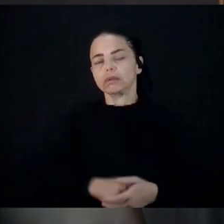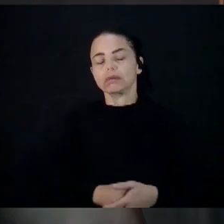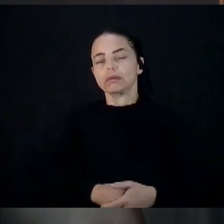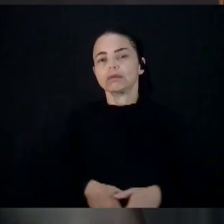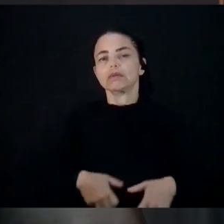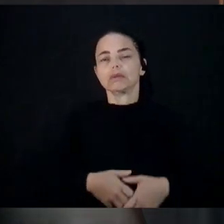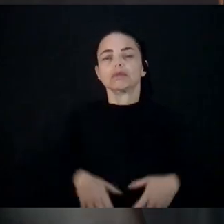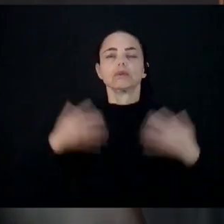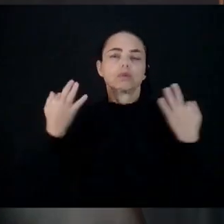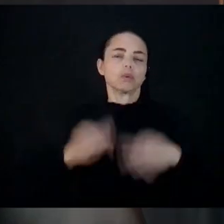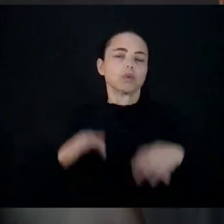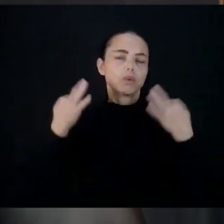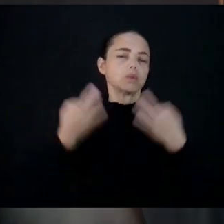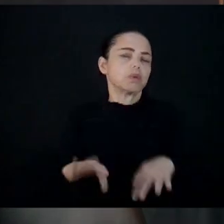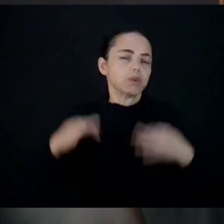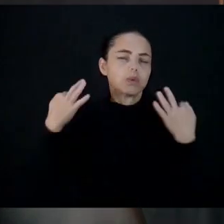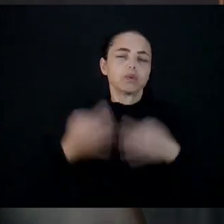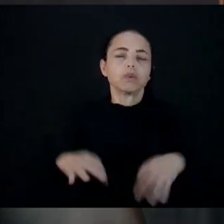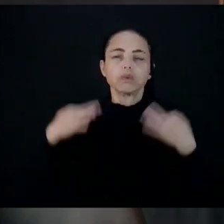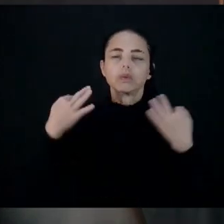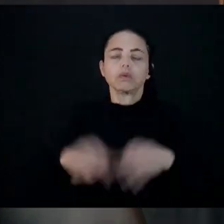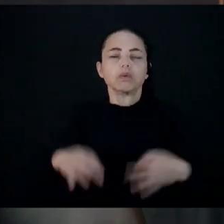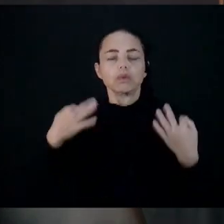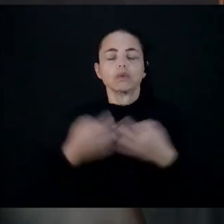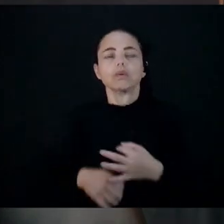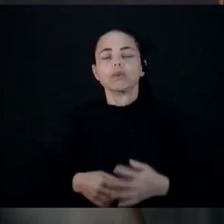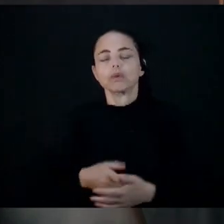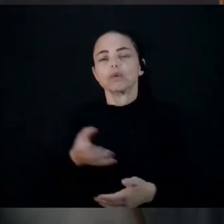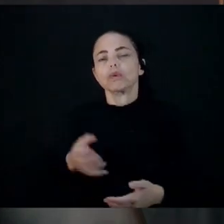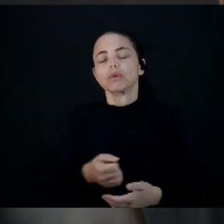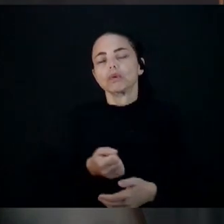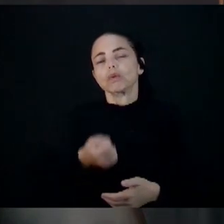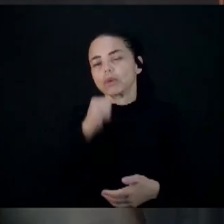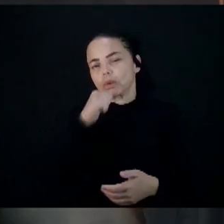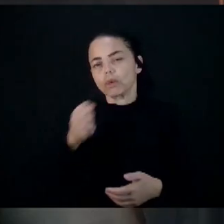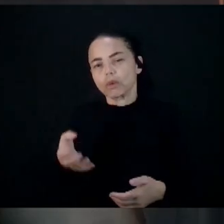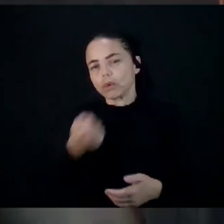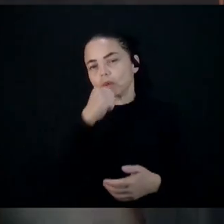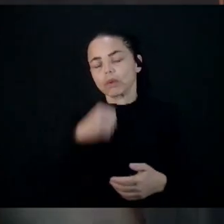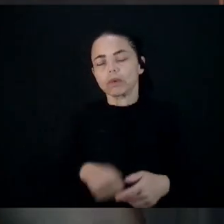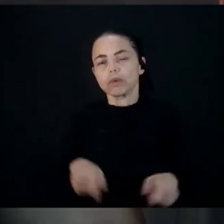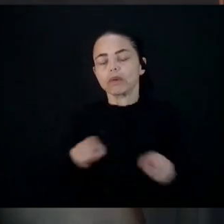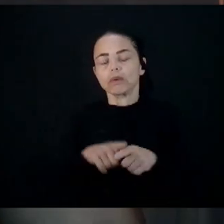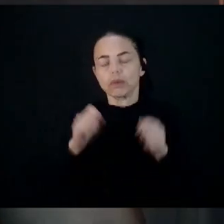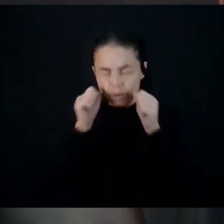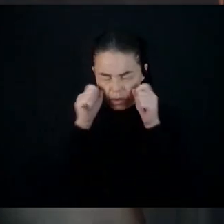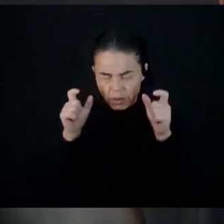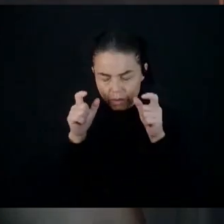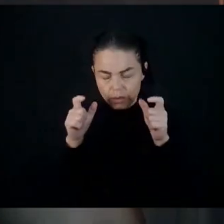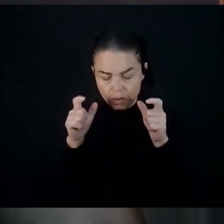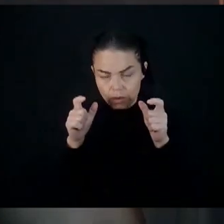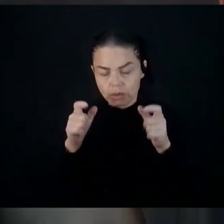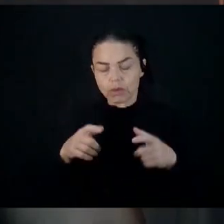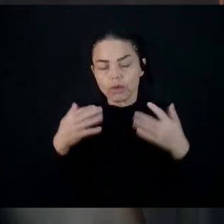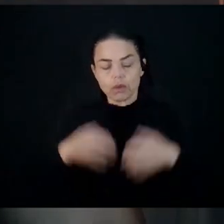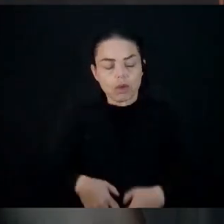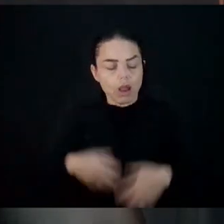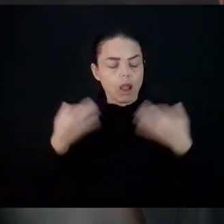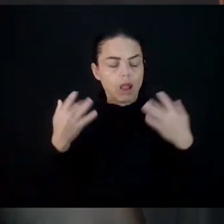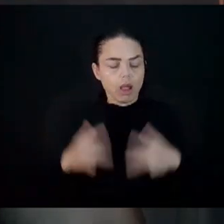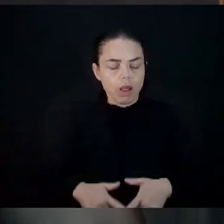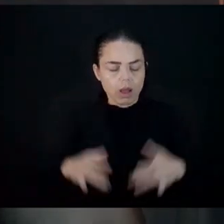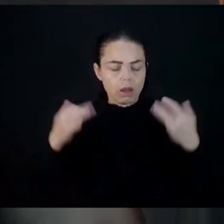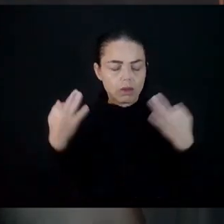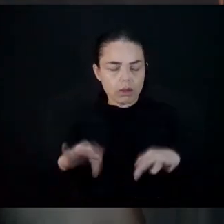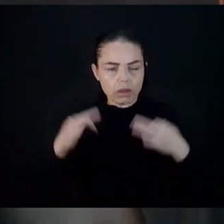pode causar uma gastrite aguda por causa do consumo de álcool. E aí, no dia seguinte, também a pessoa pode acordar com dor de estômago, aquela